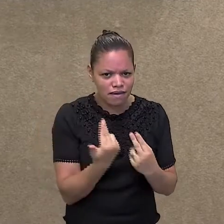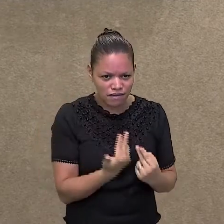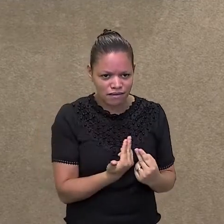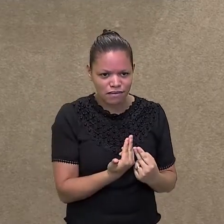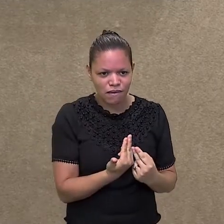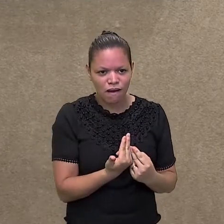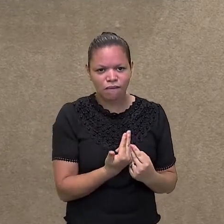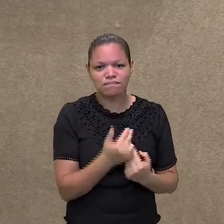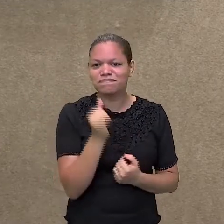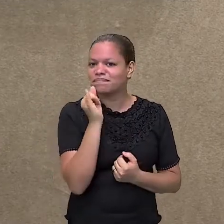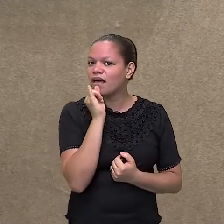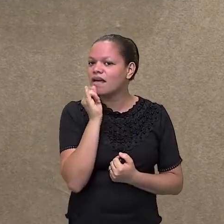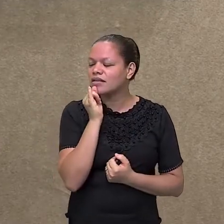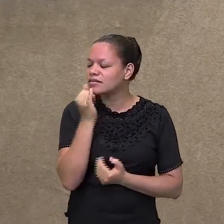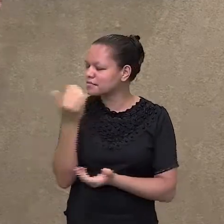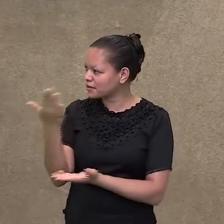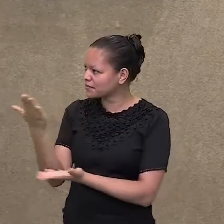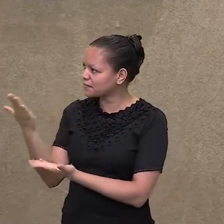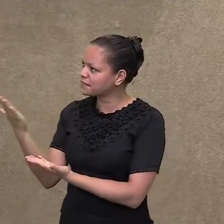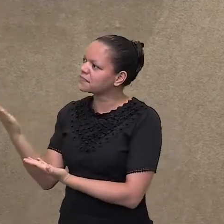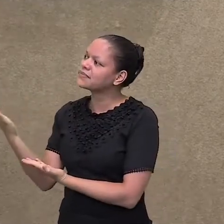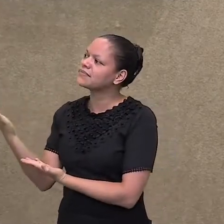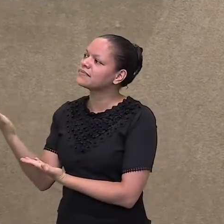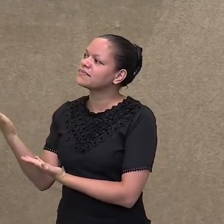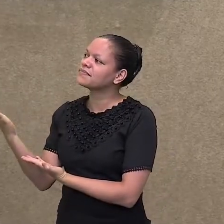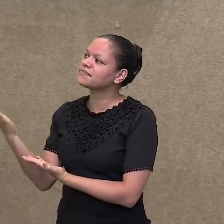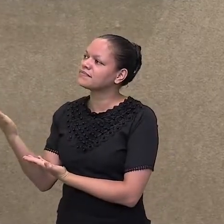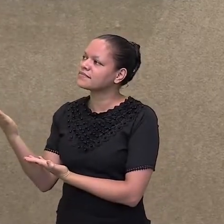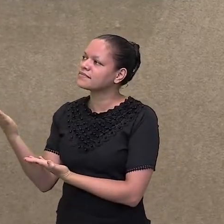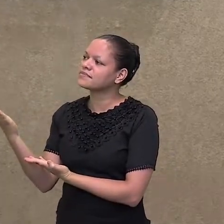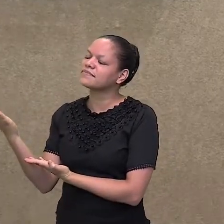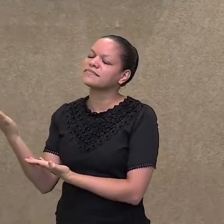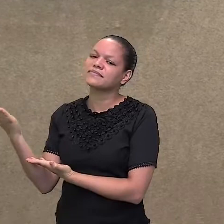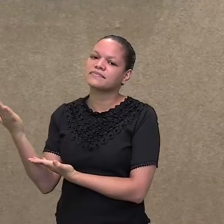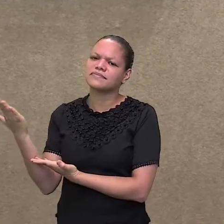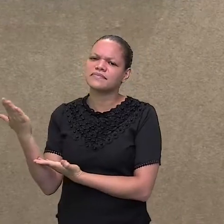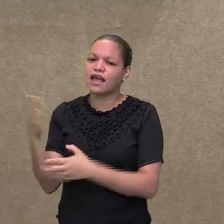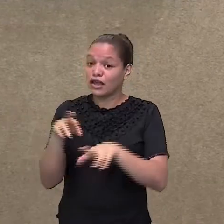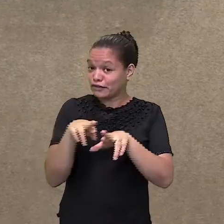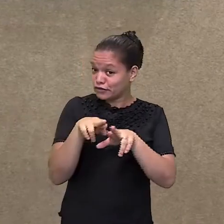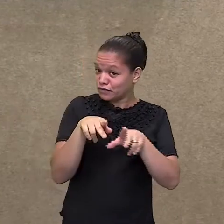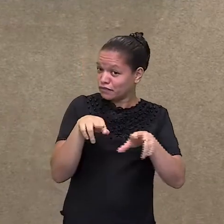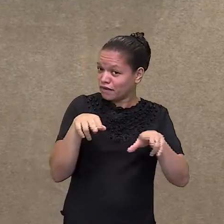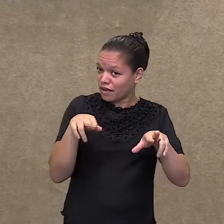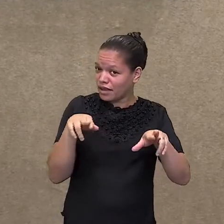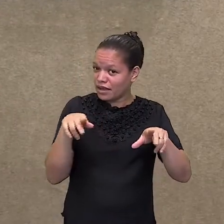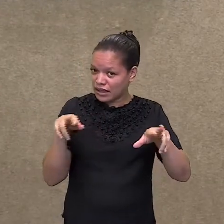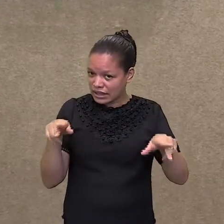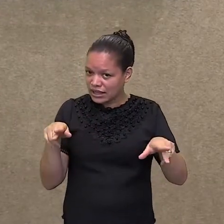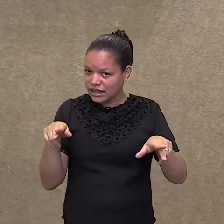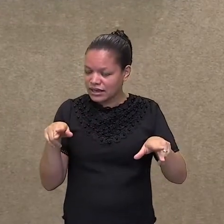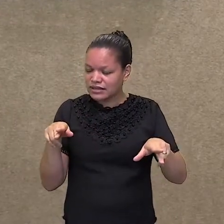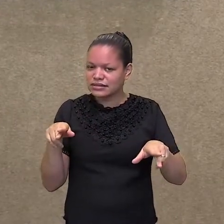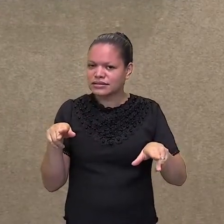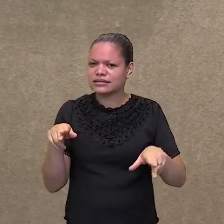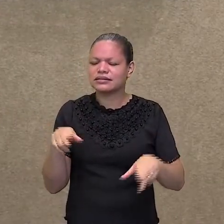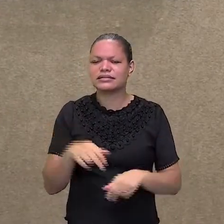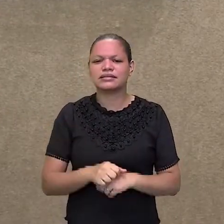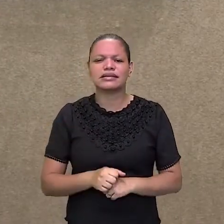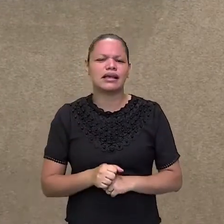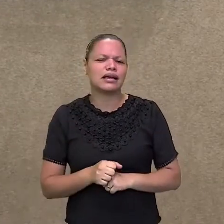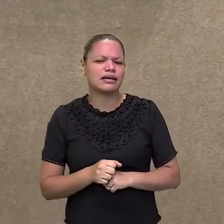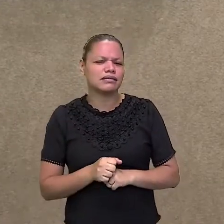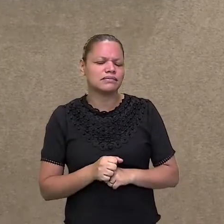no slide é só mesmo a roupagem, é a decoração, mas